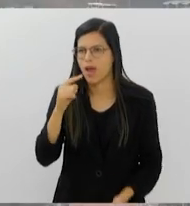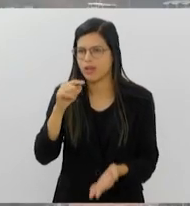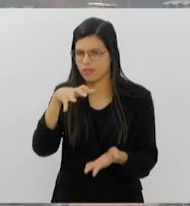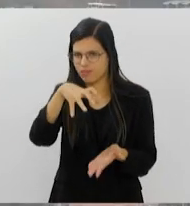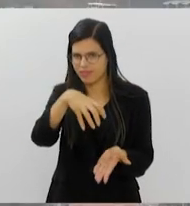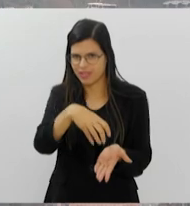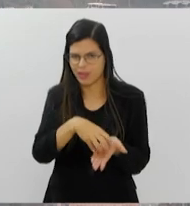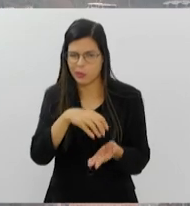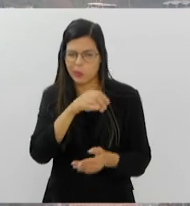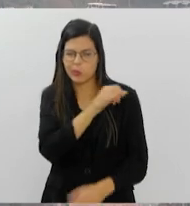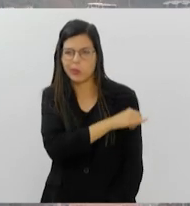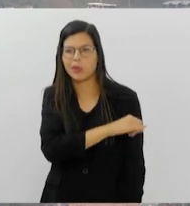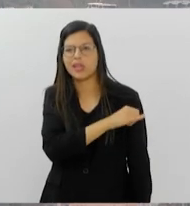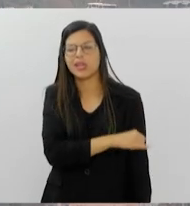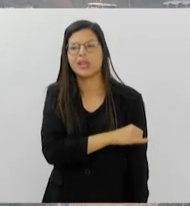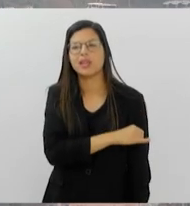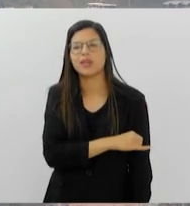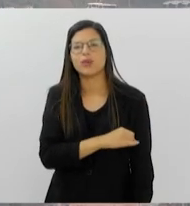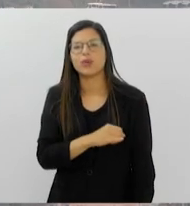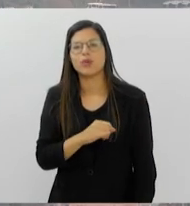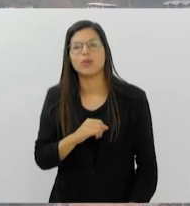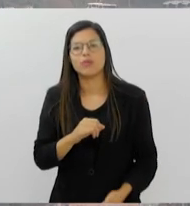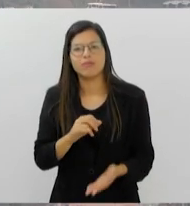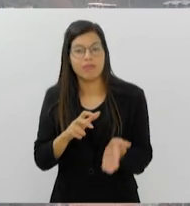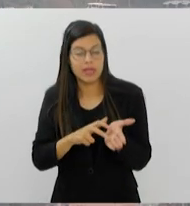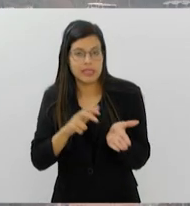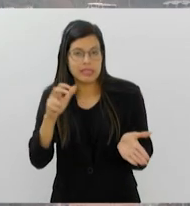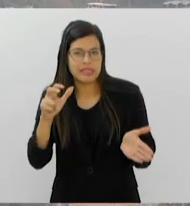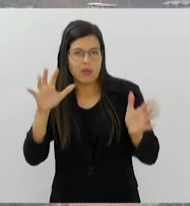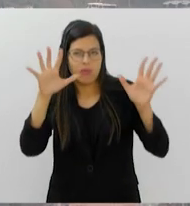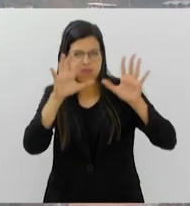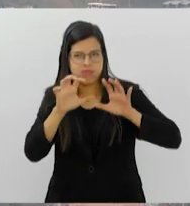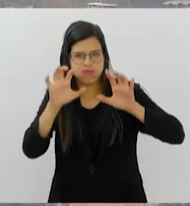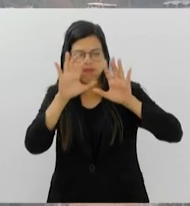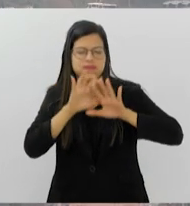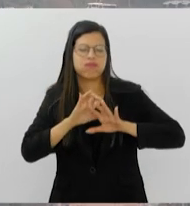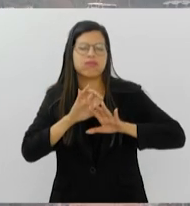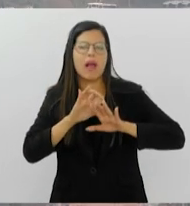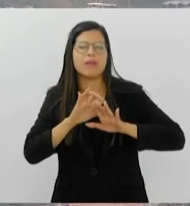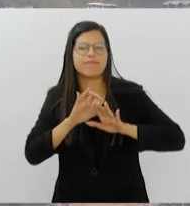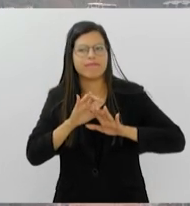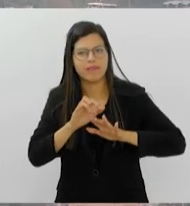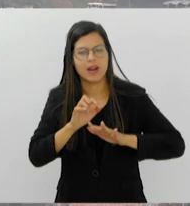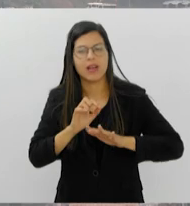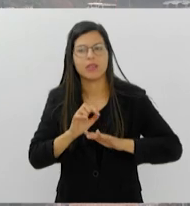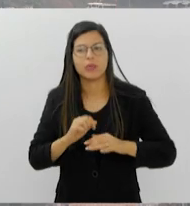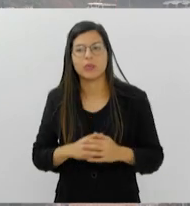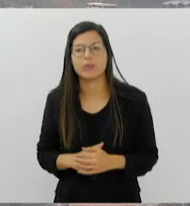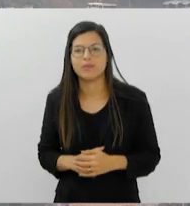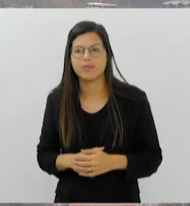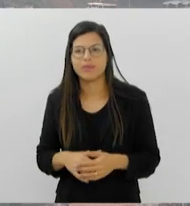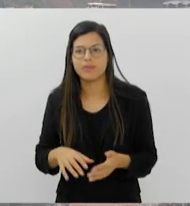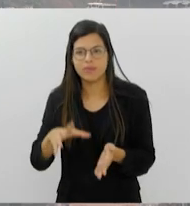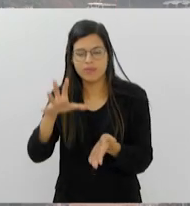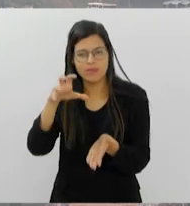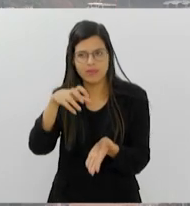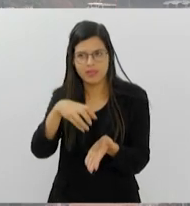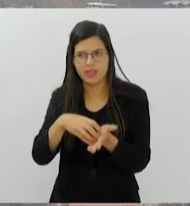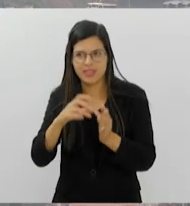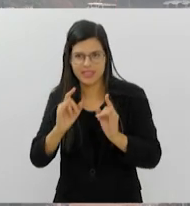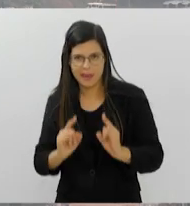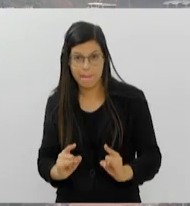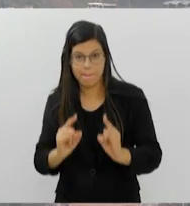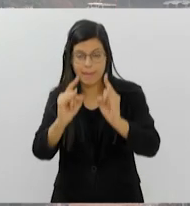Brasil. O dia amanheceu um pouco nublado, né? Com aquela névoa ao amanhecer. A central do Brasil, esse prédio